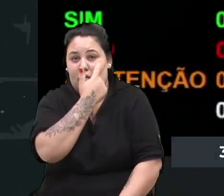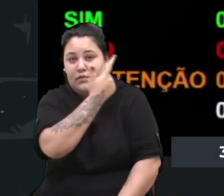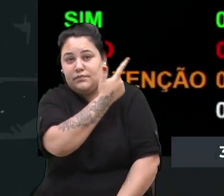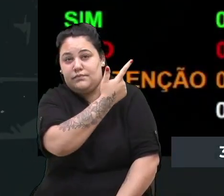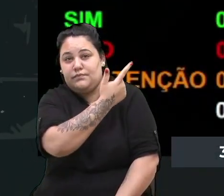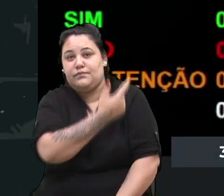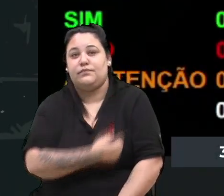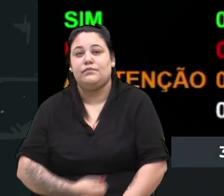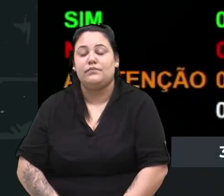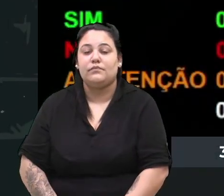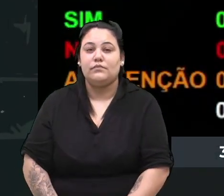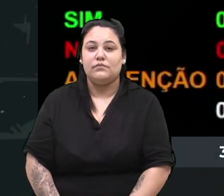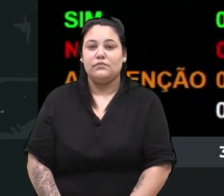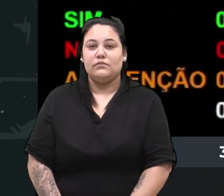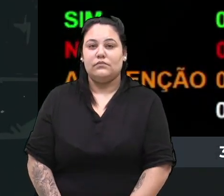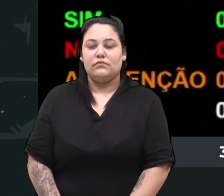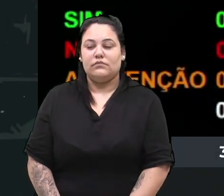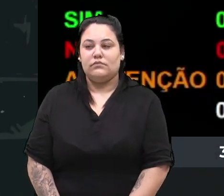Depois da votação.